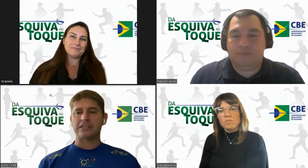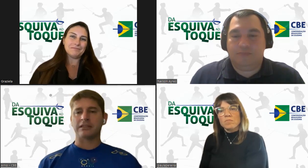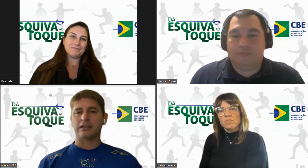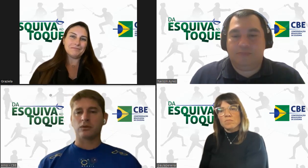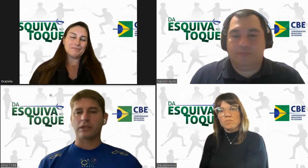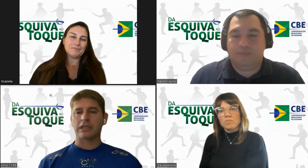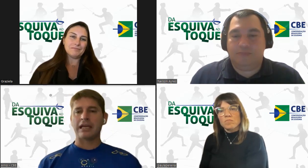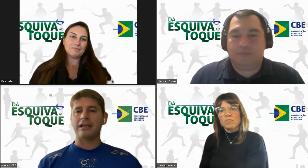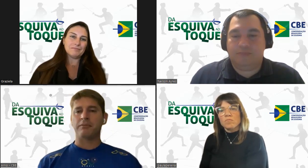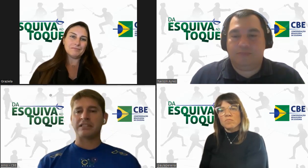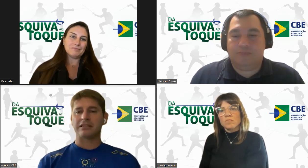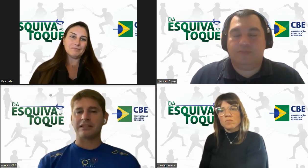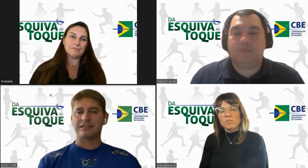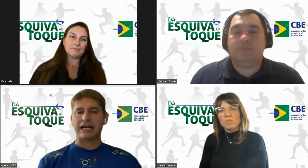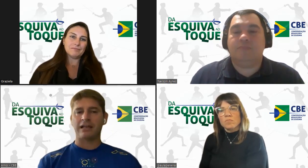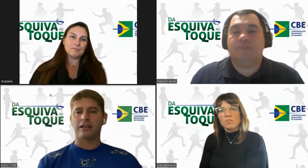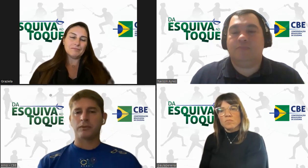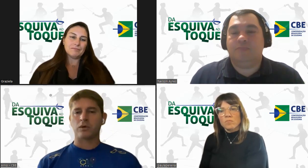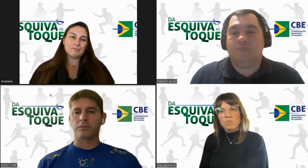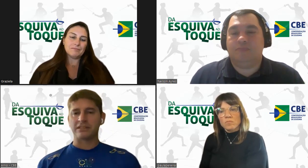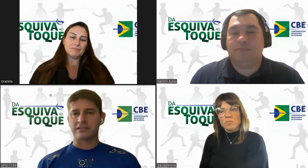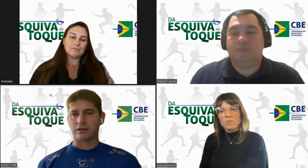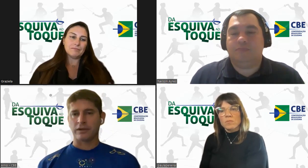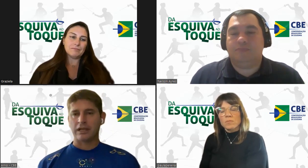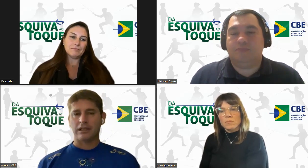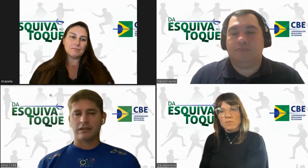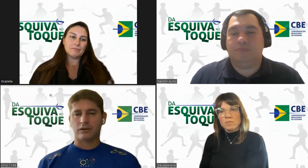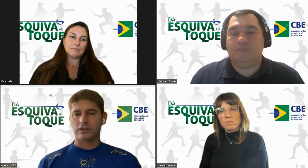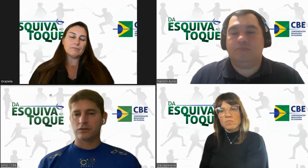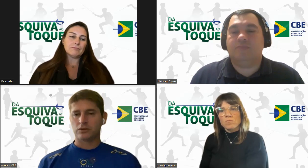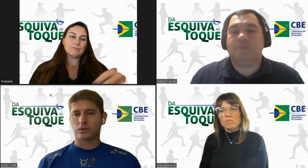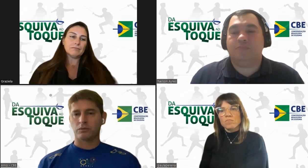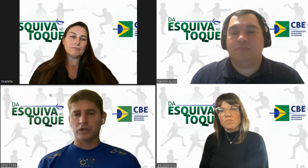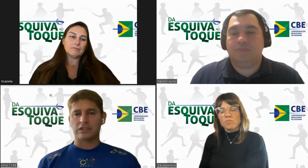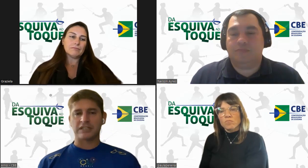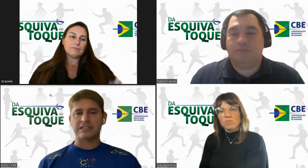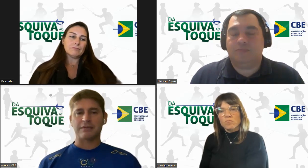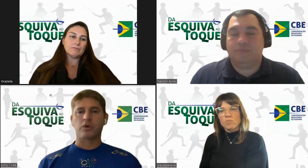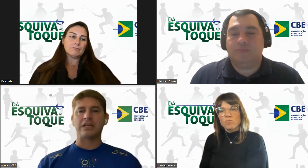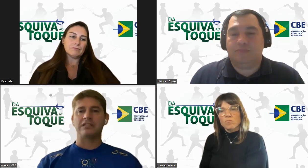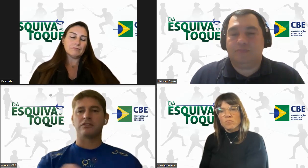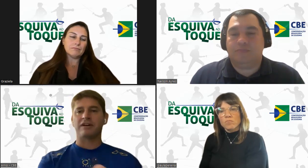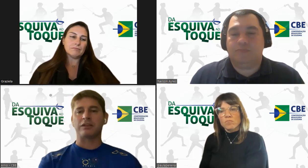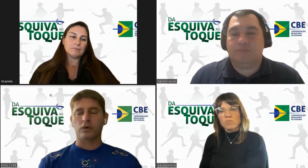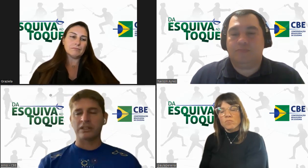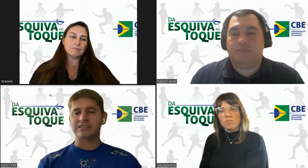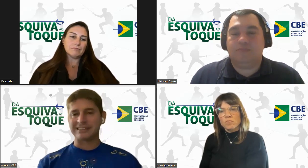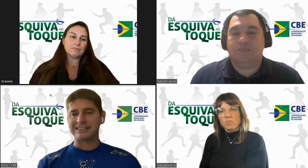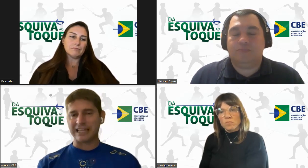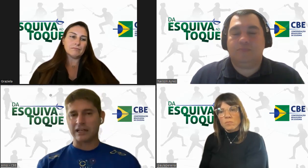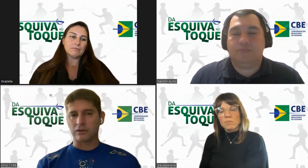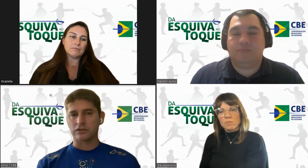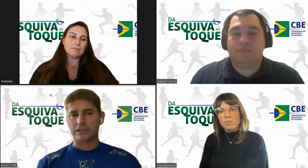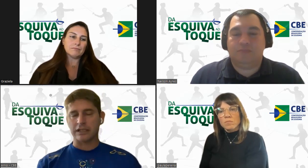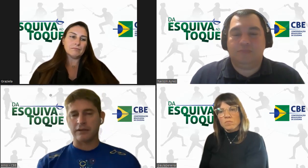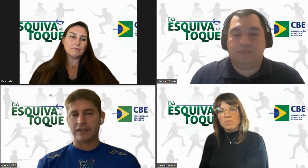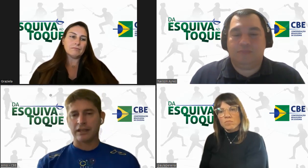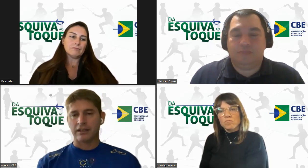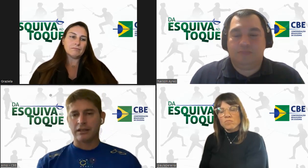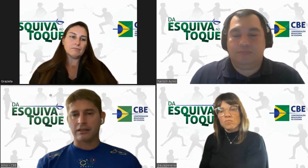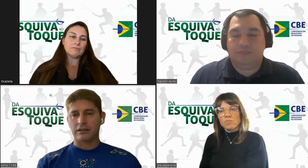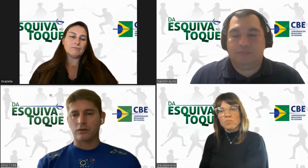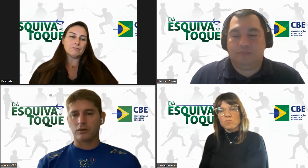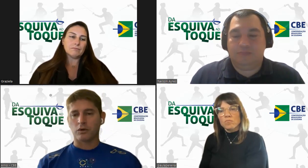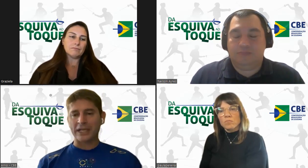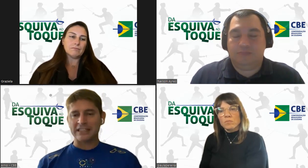o atleta apresentando o que ele apresenta em sala numa competição então isso muitas vezes é por esses fatores externos né